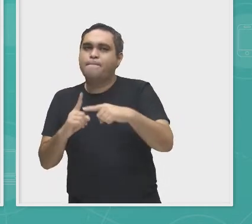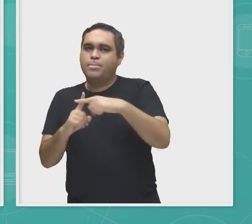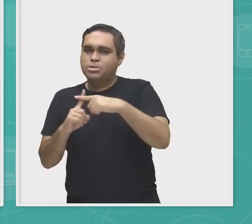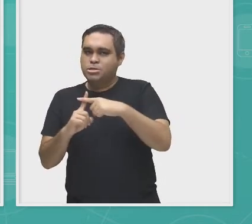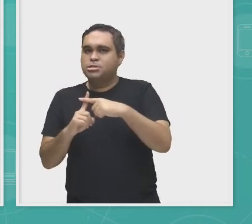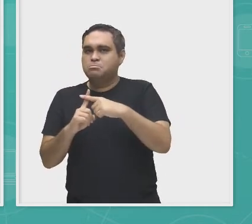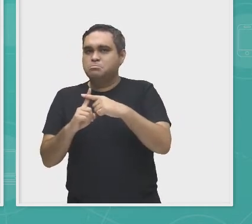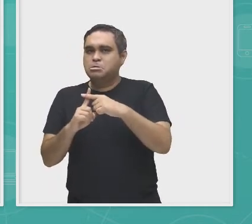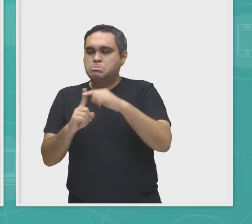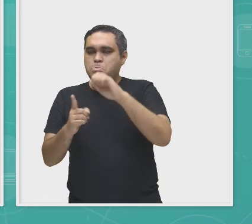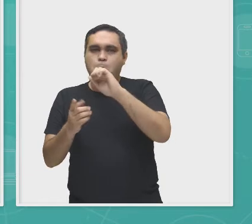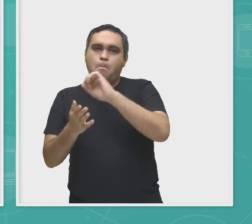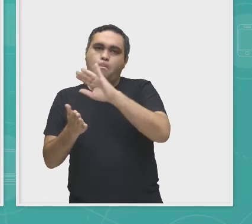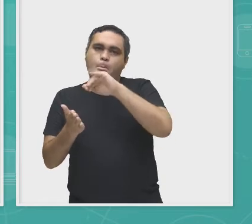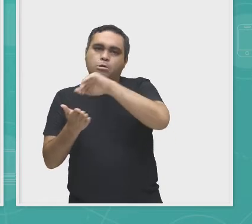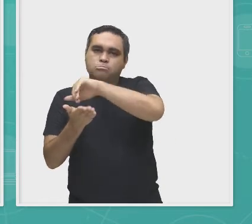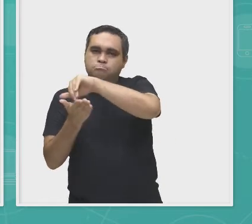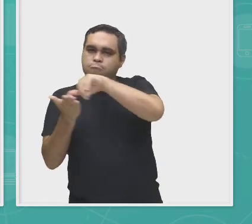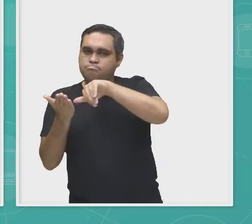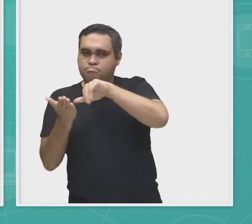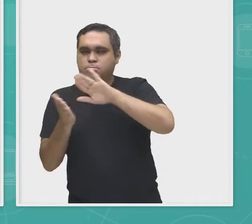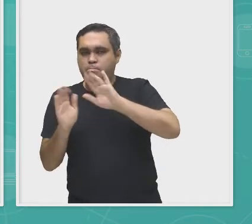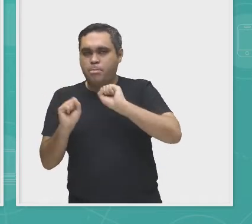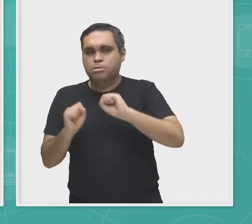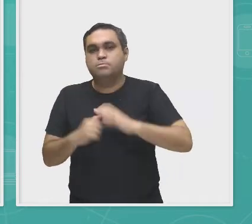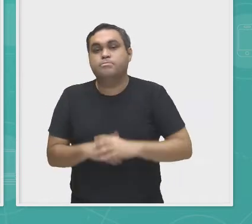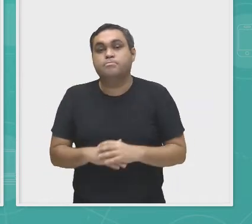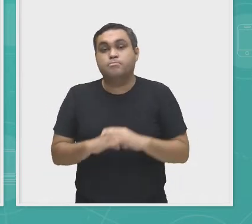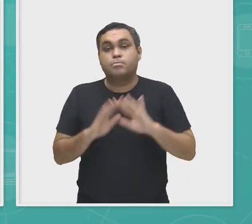número positivo. Subtraindo aqui,